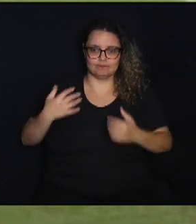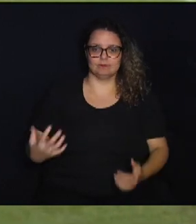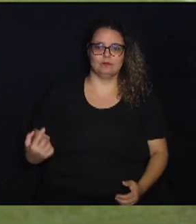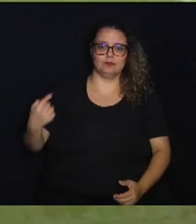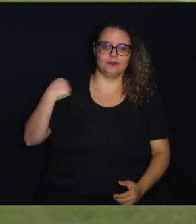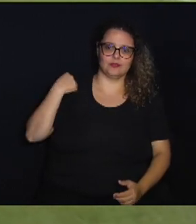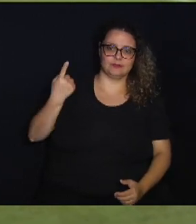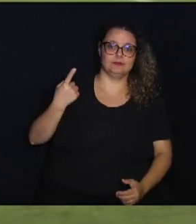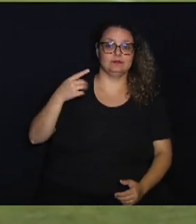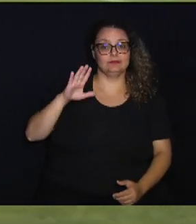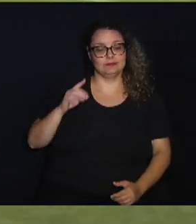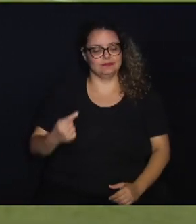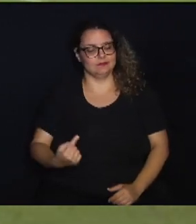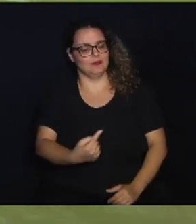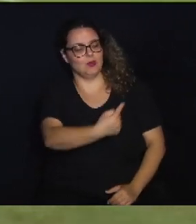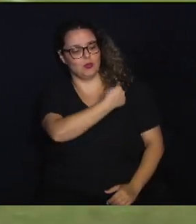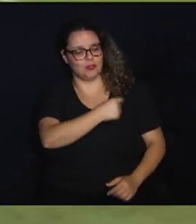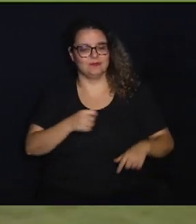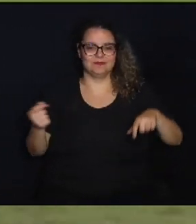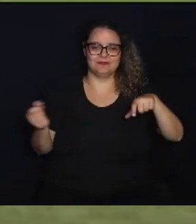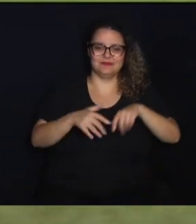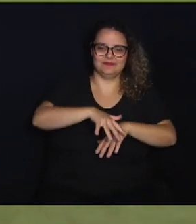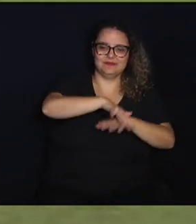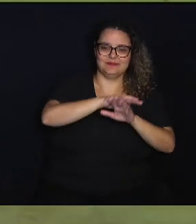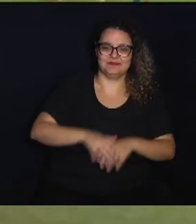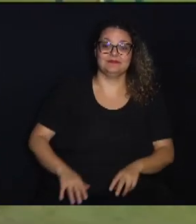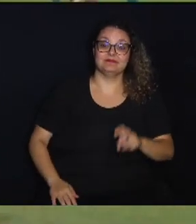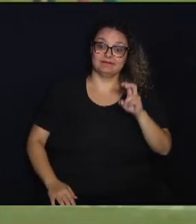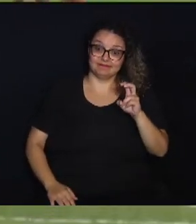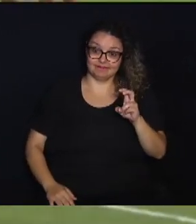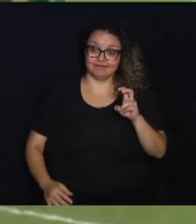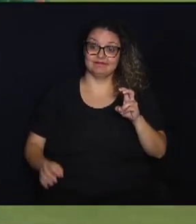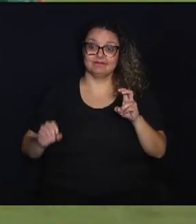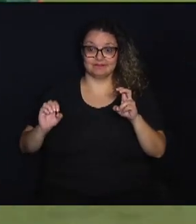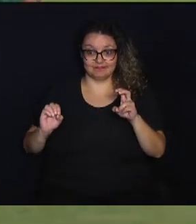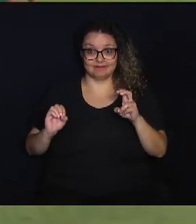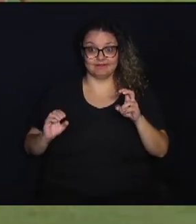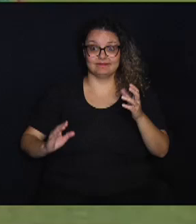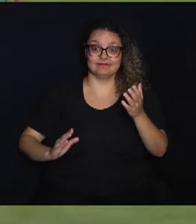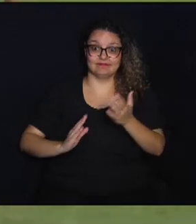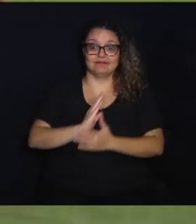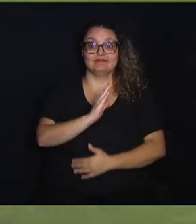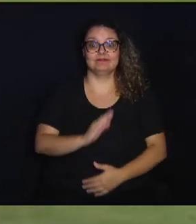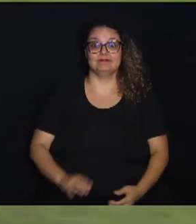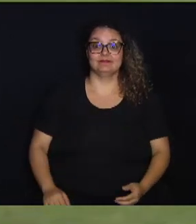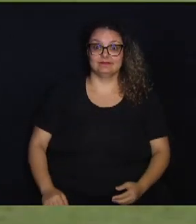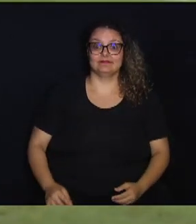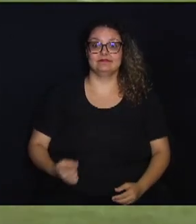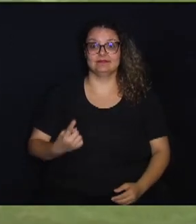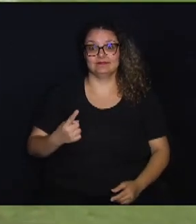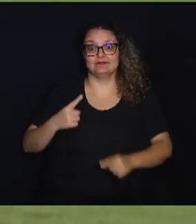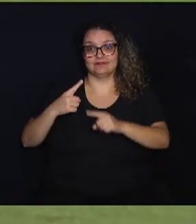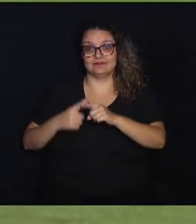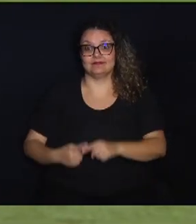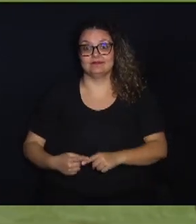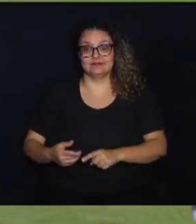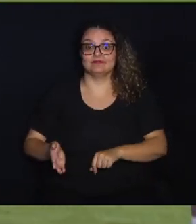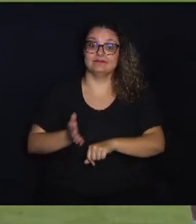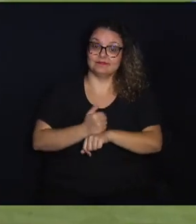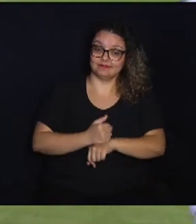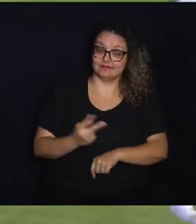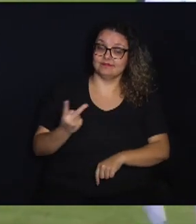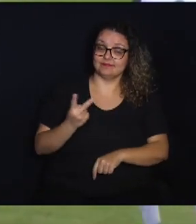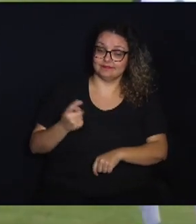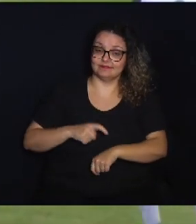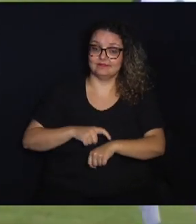entrou. Final, Guarani 5-0 e classificado com uma rodada de antecedência à segunda